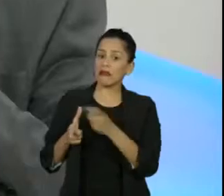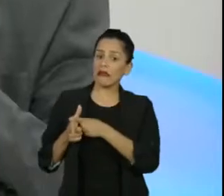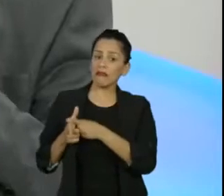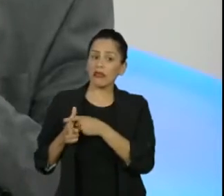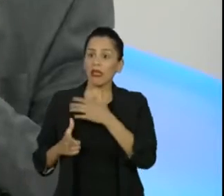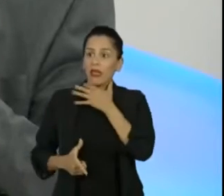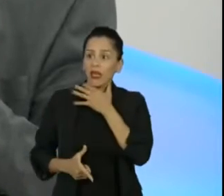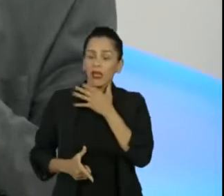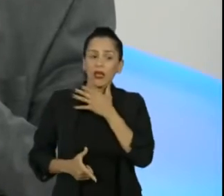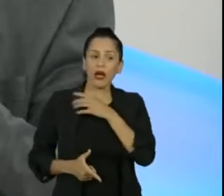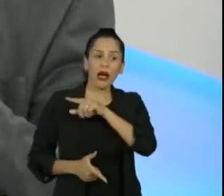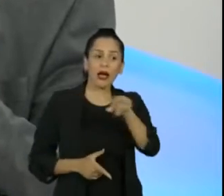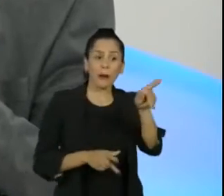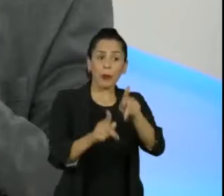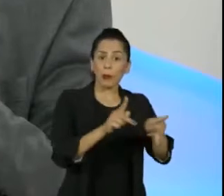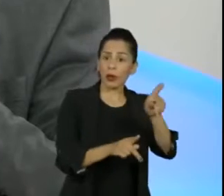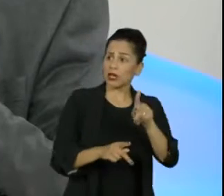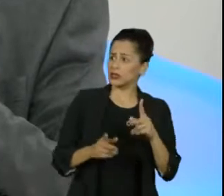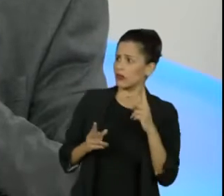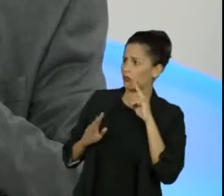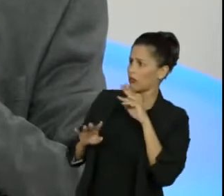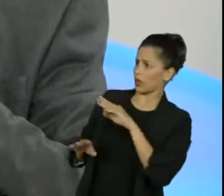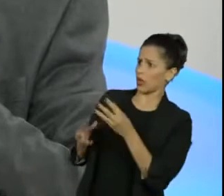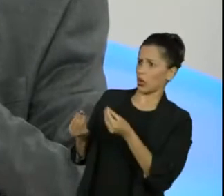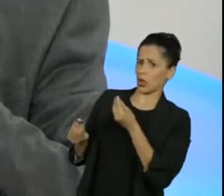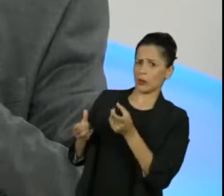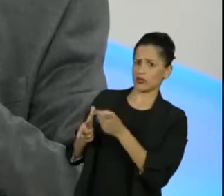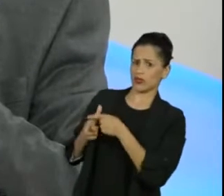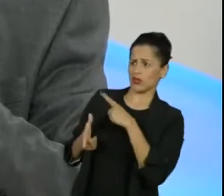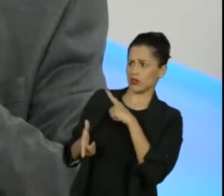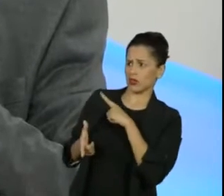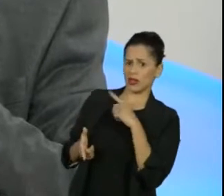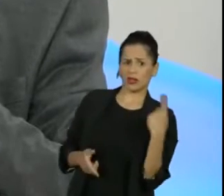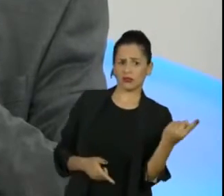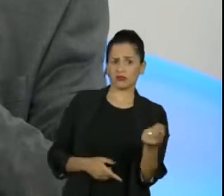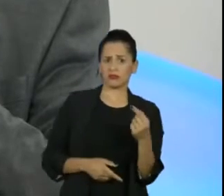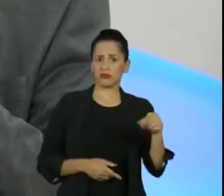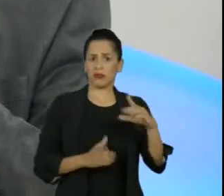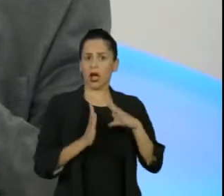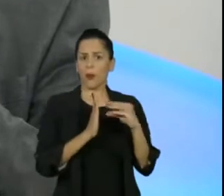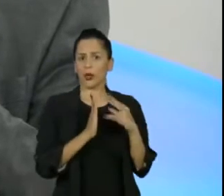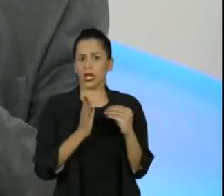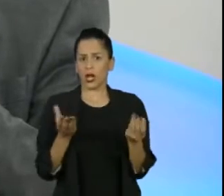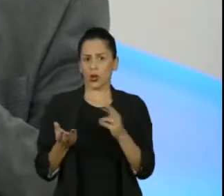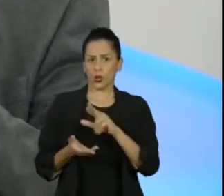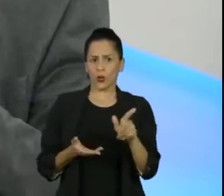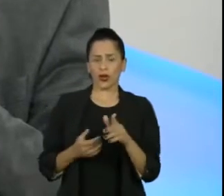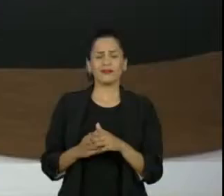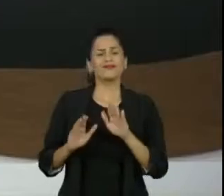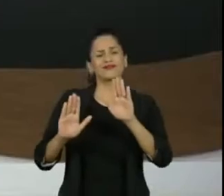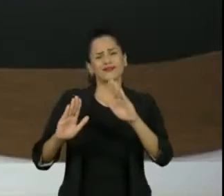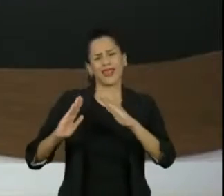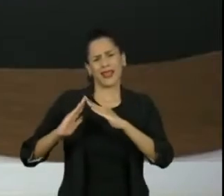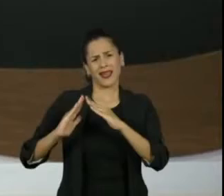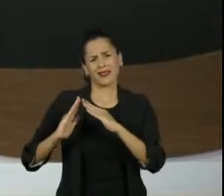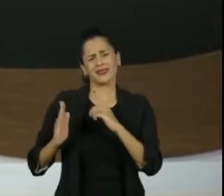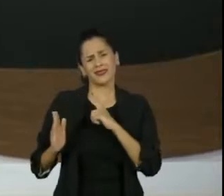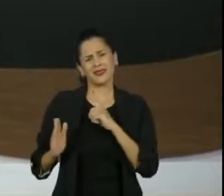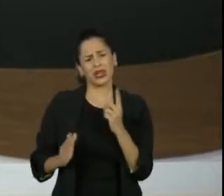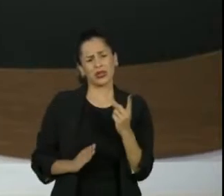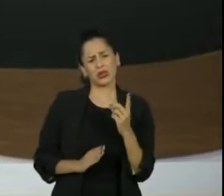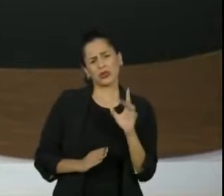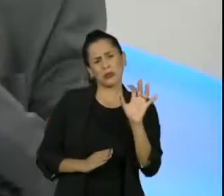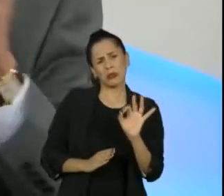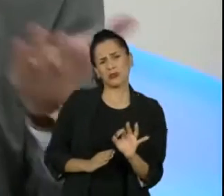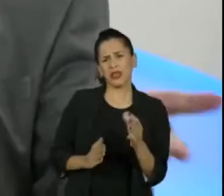Como é que a Prefeitura aceita receber de um imóvel 12,5% de IPTU? O senhor poderia depositar em juízo,